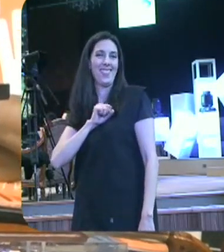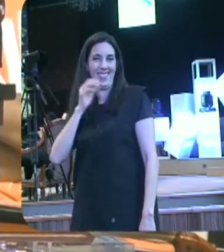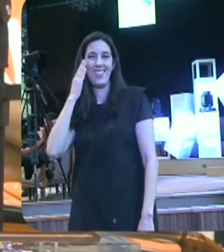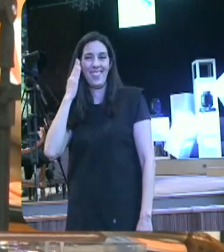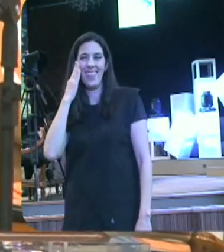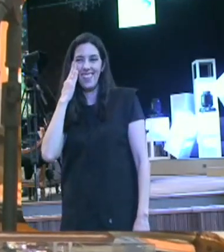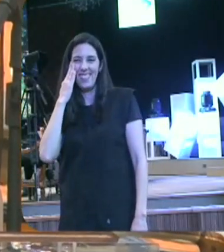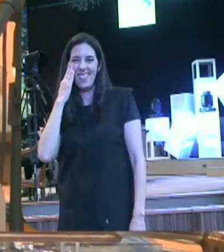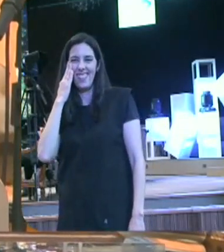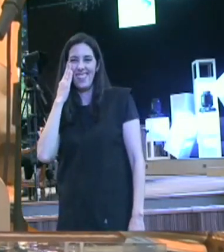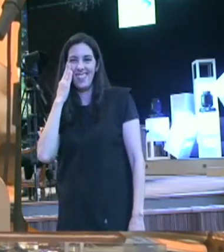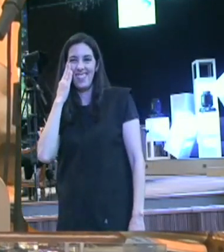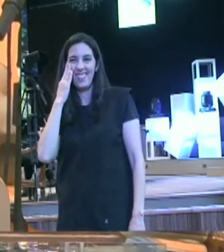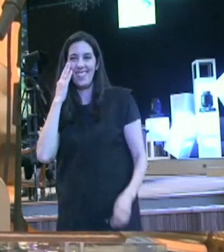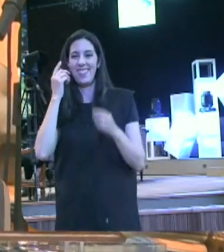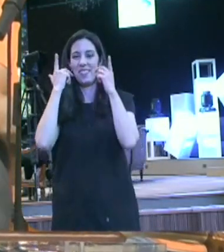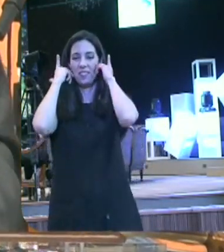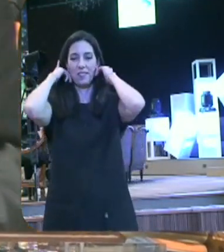abraçar você.